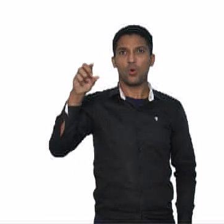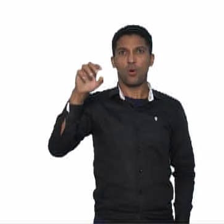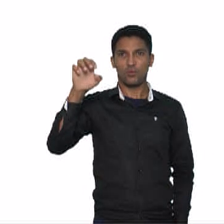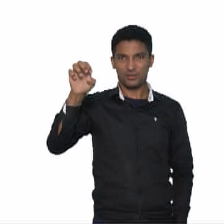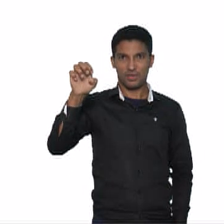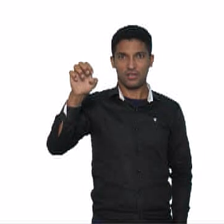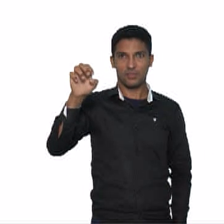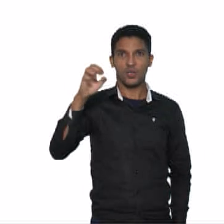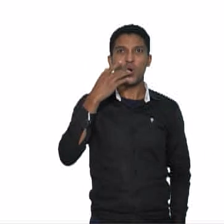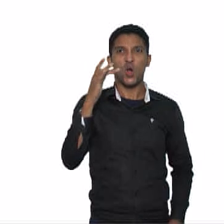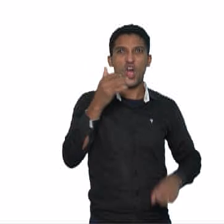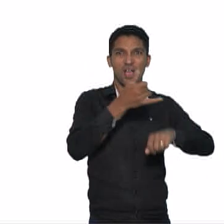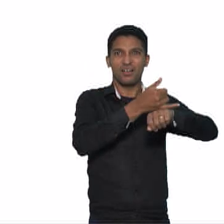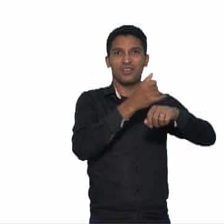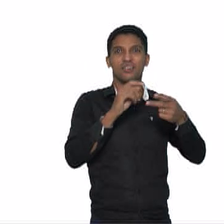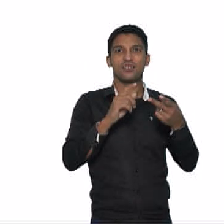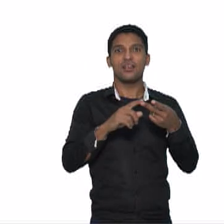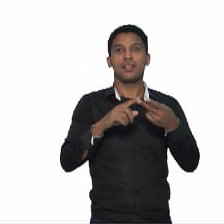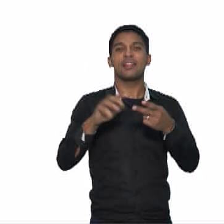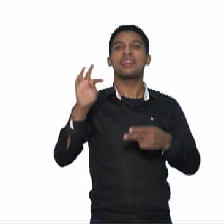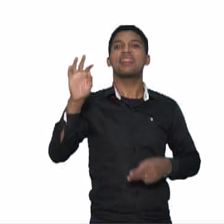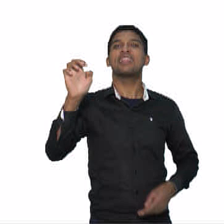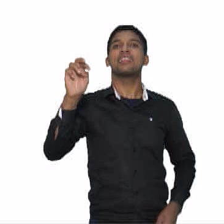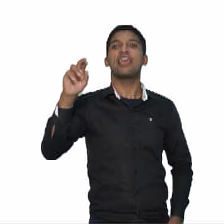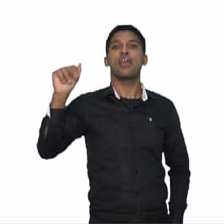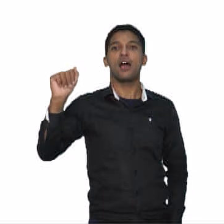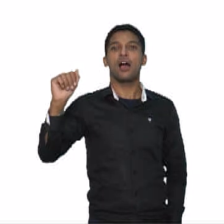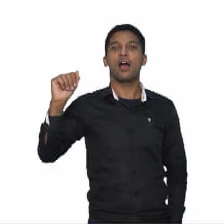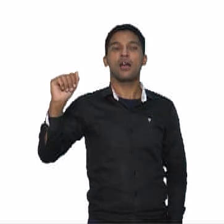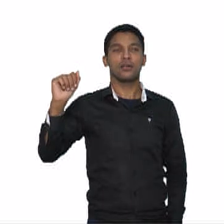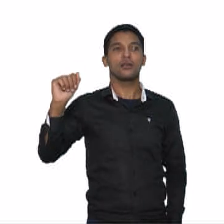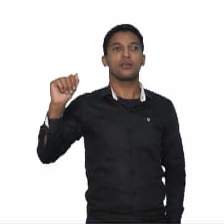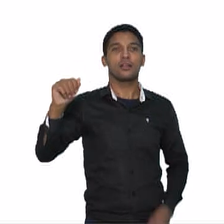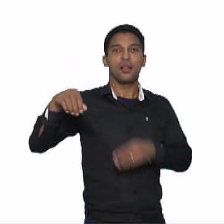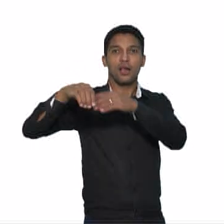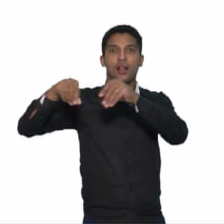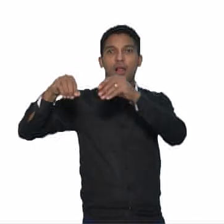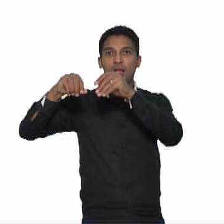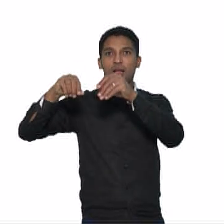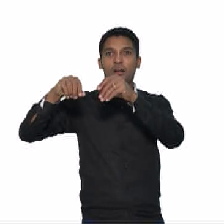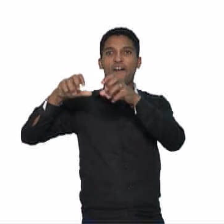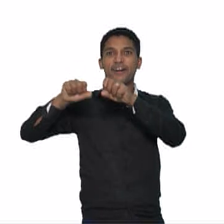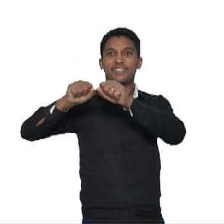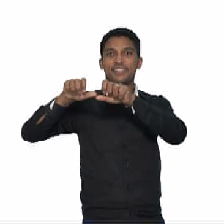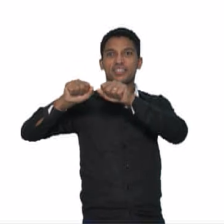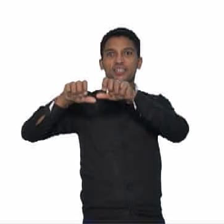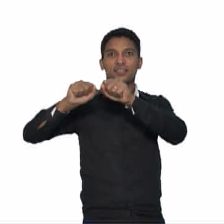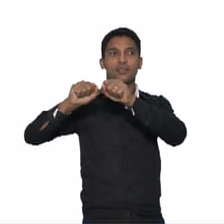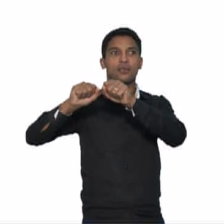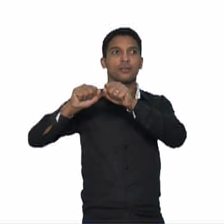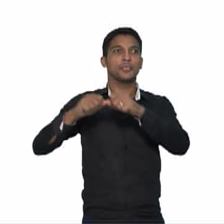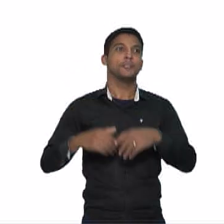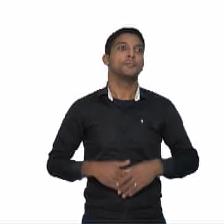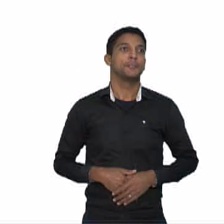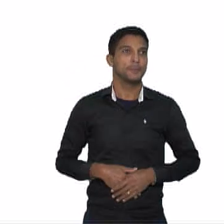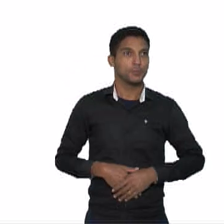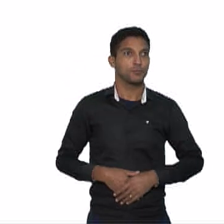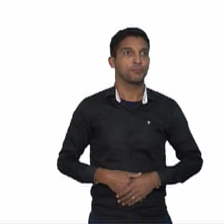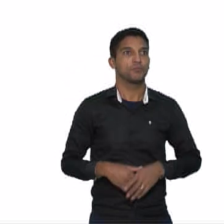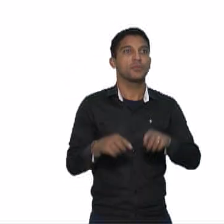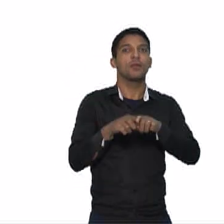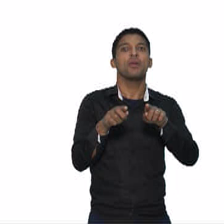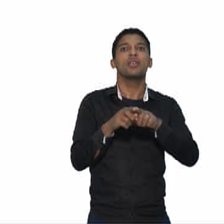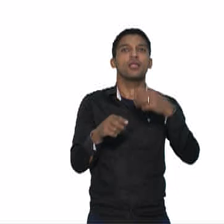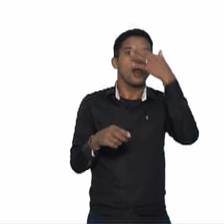Na época de Napoleão, focava, que já é uma segunda fase, né? Focava estátuas equestres, que é de cavalo, né? E bustos que são